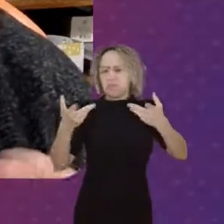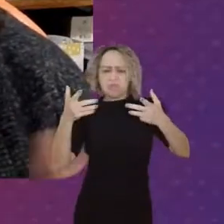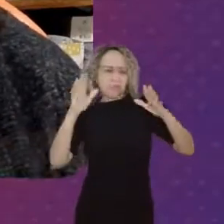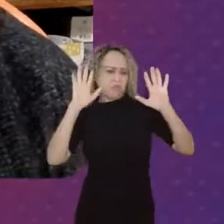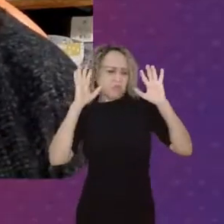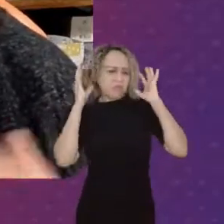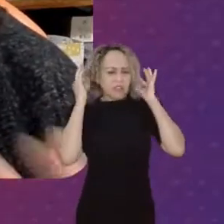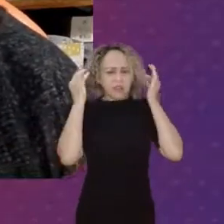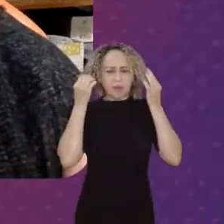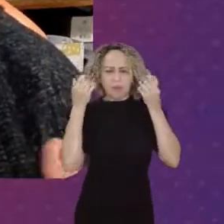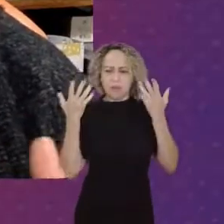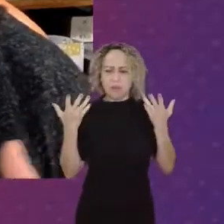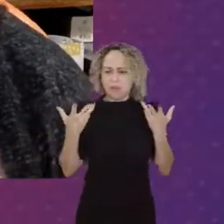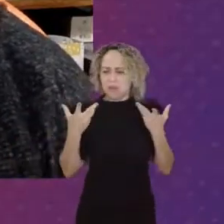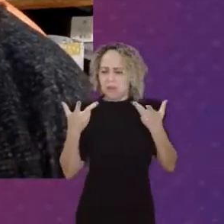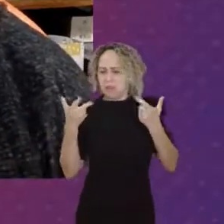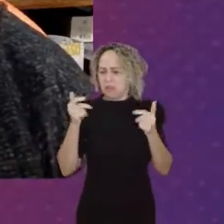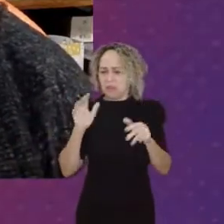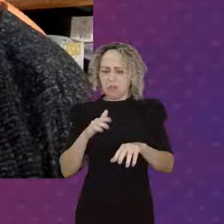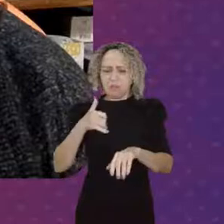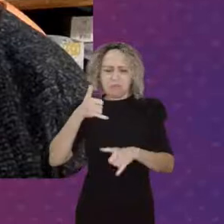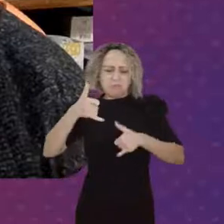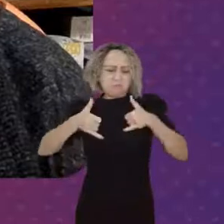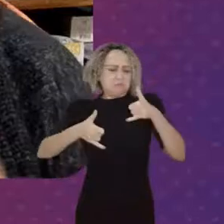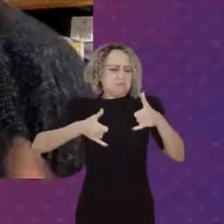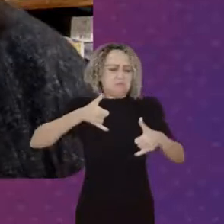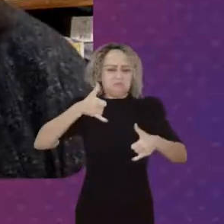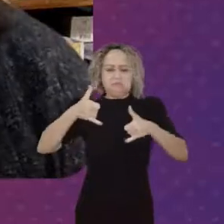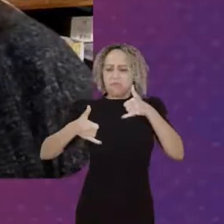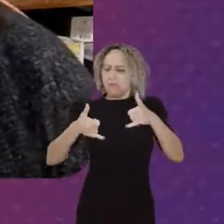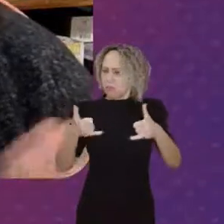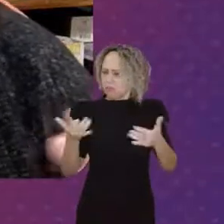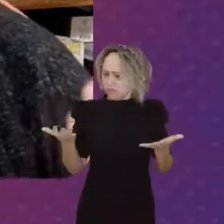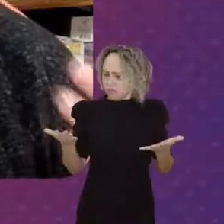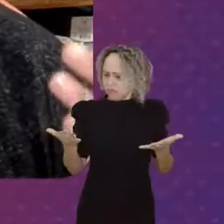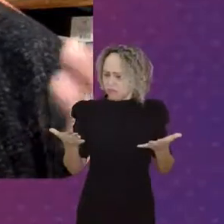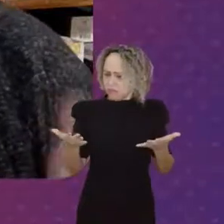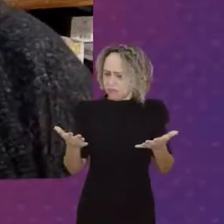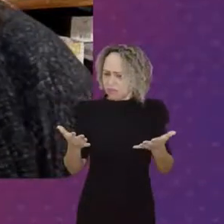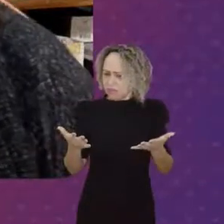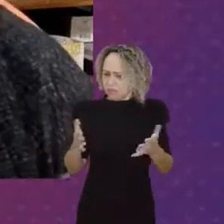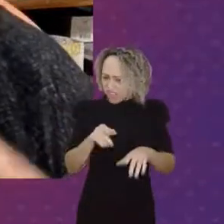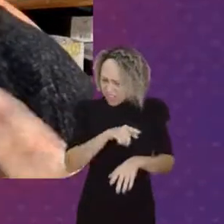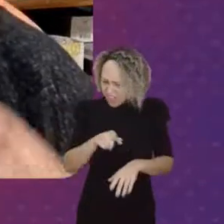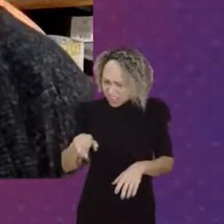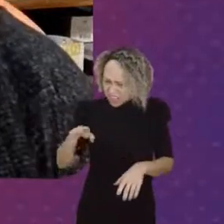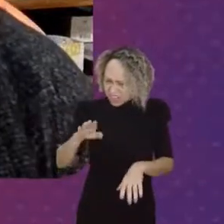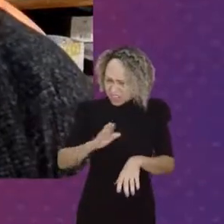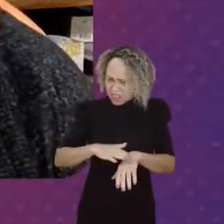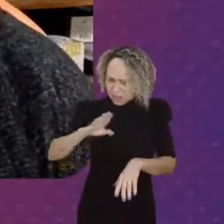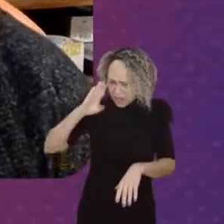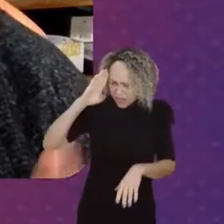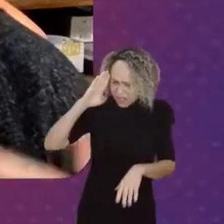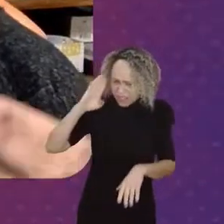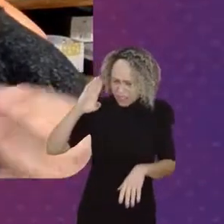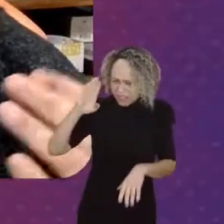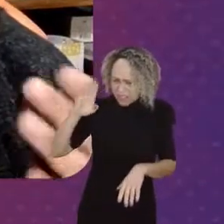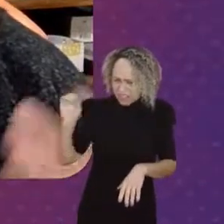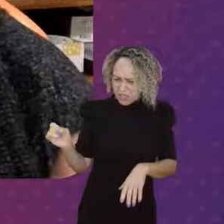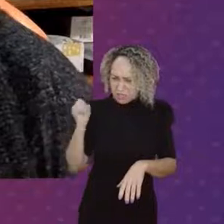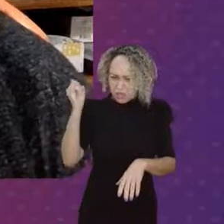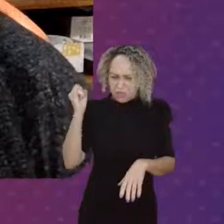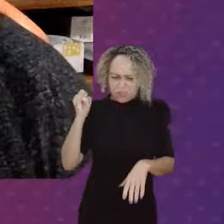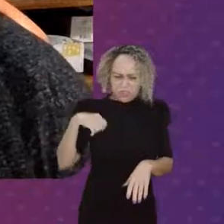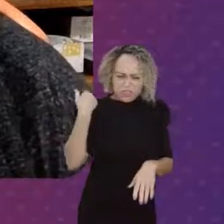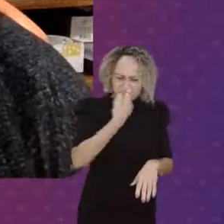maquiagem impecável, salto agulha, antes de desenvolver todas as nossas plataformas, antes